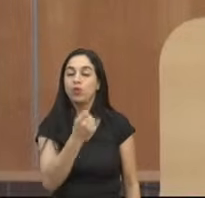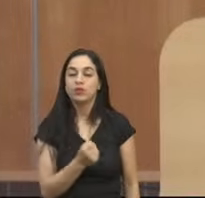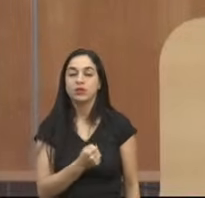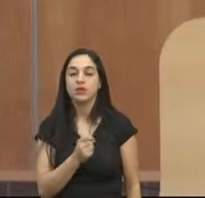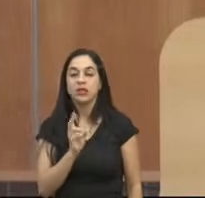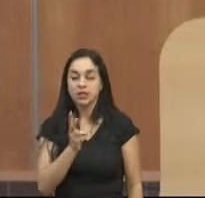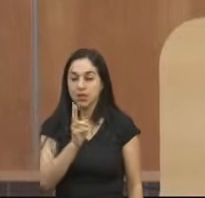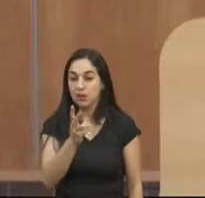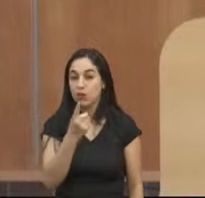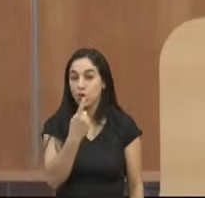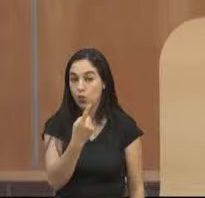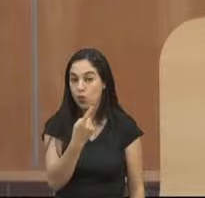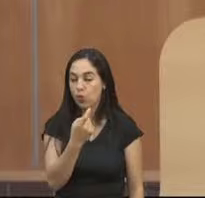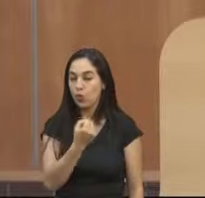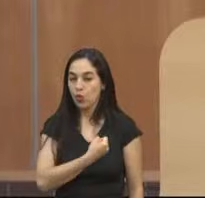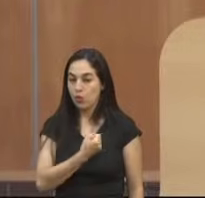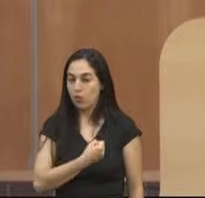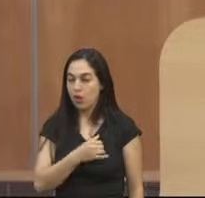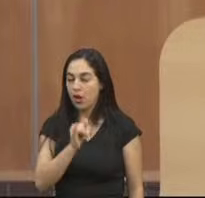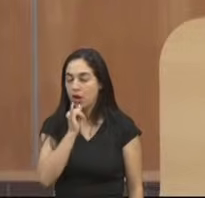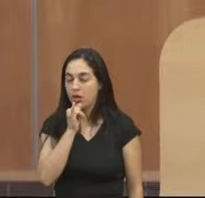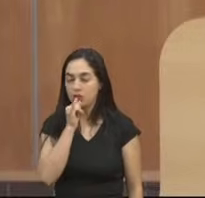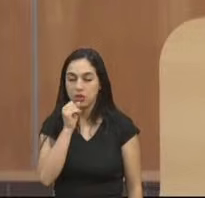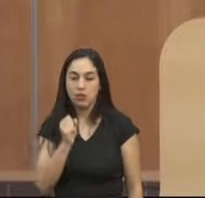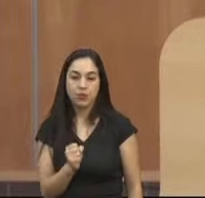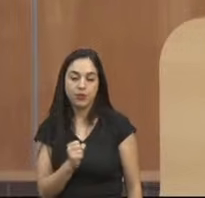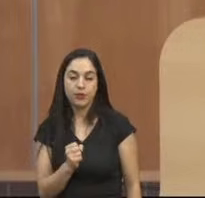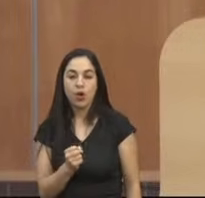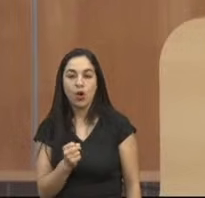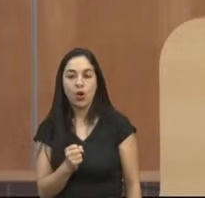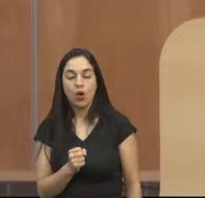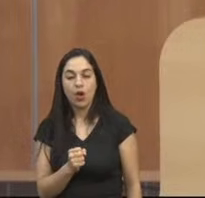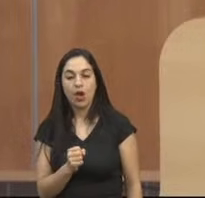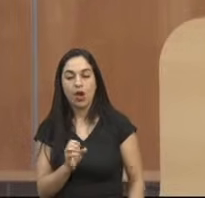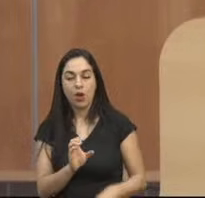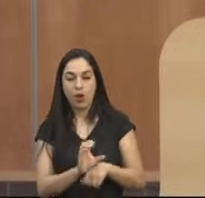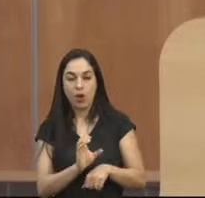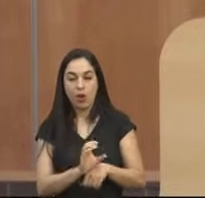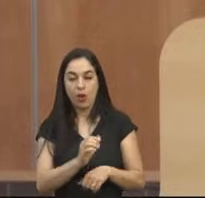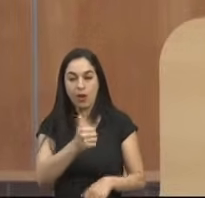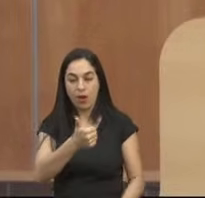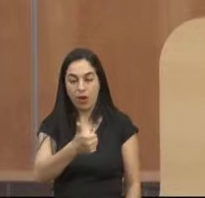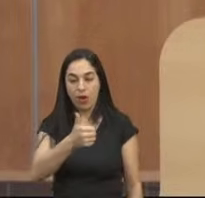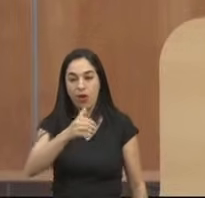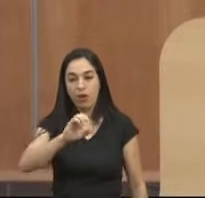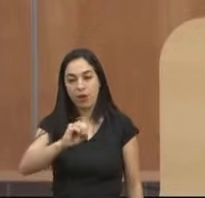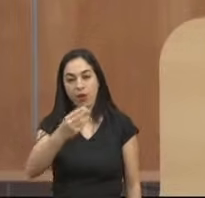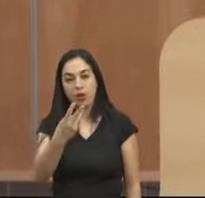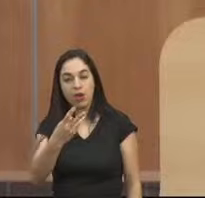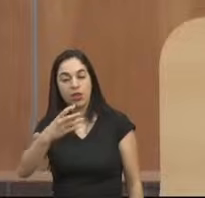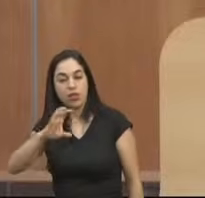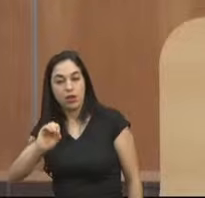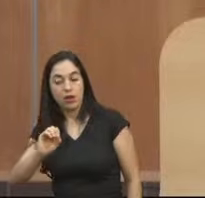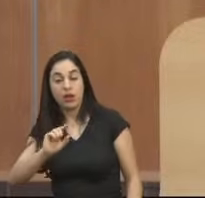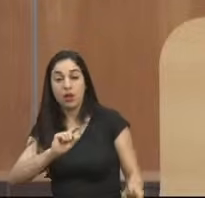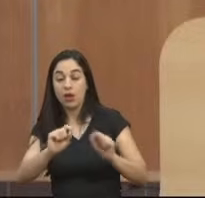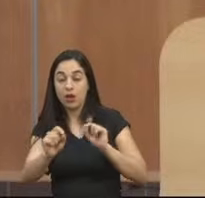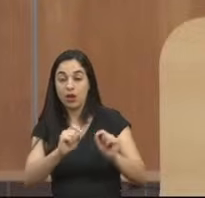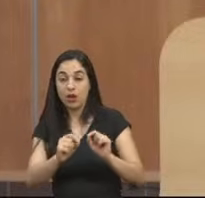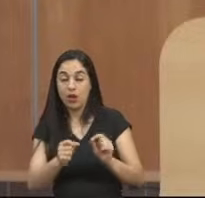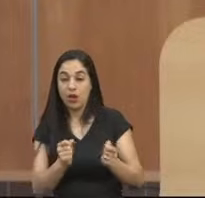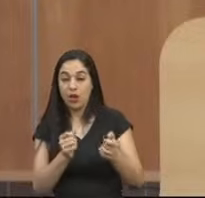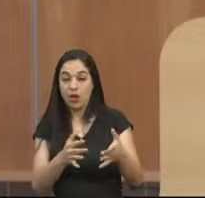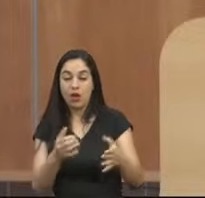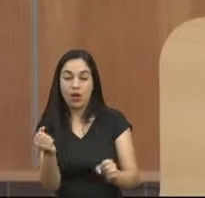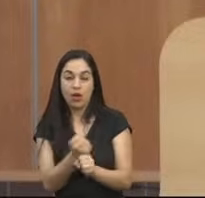1. Eu vou dar um exemplo também para vocês. Código 1030 é a ação de construção da nova sede